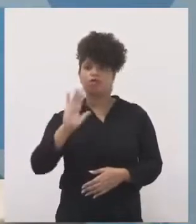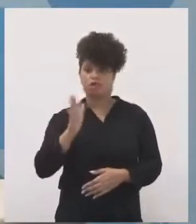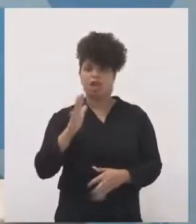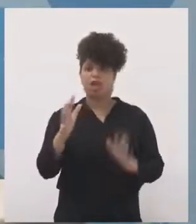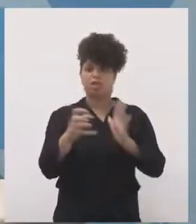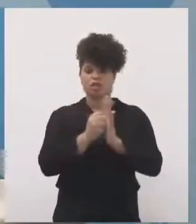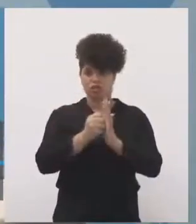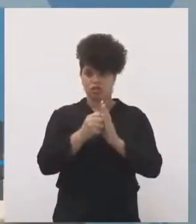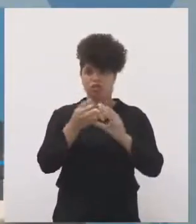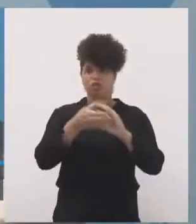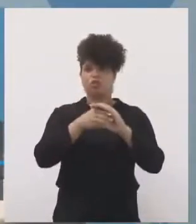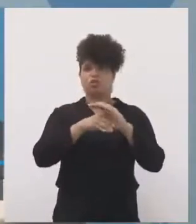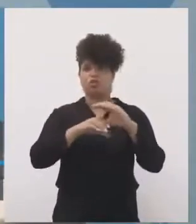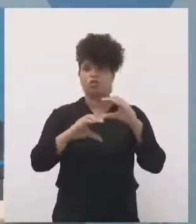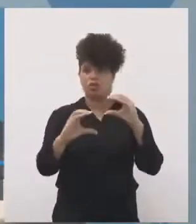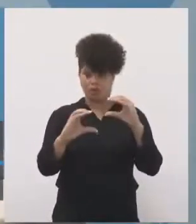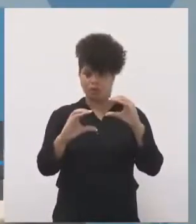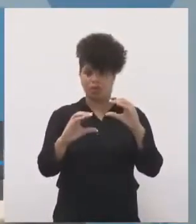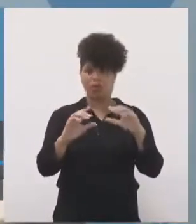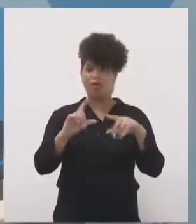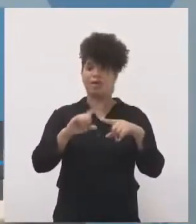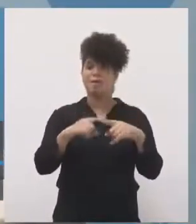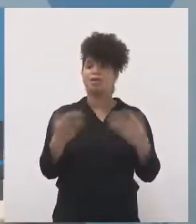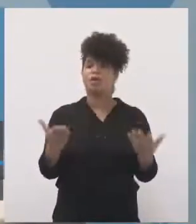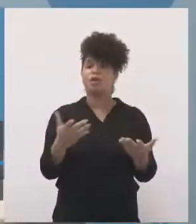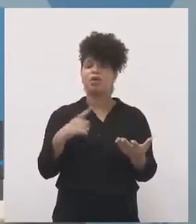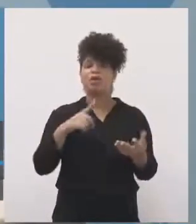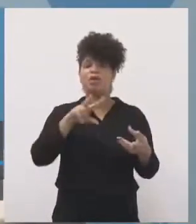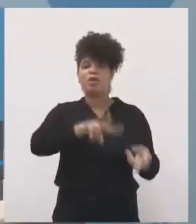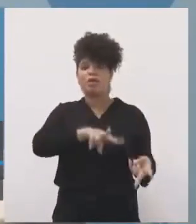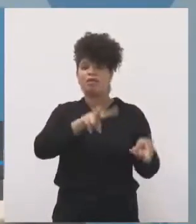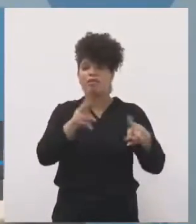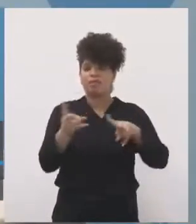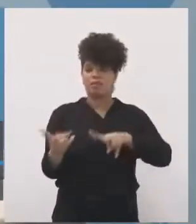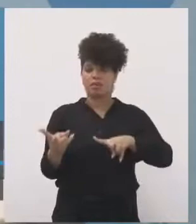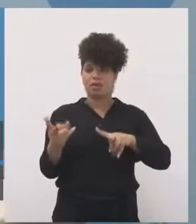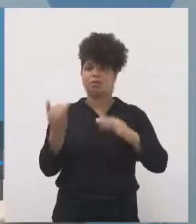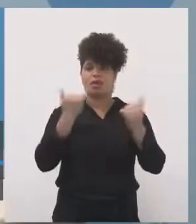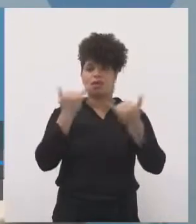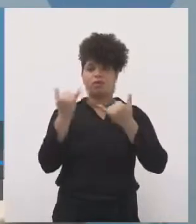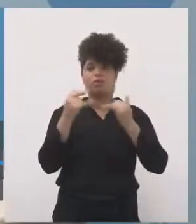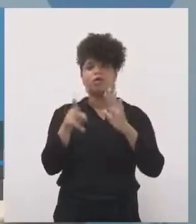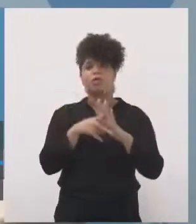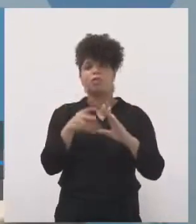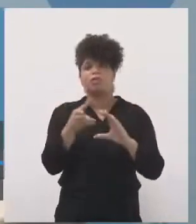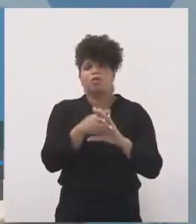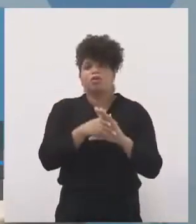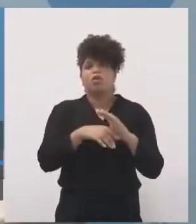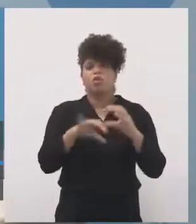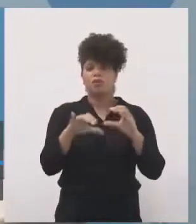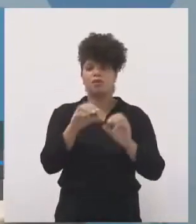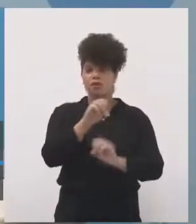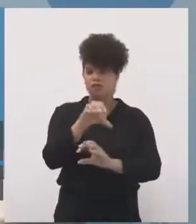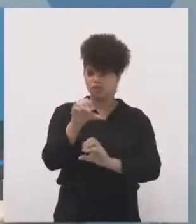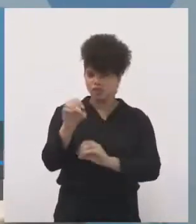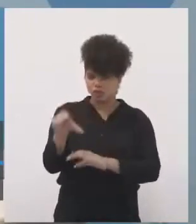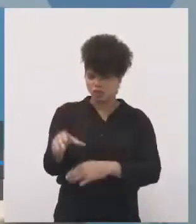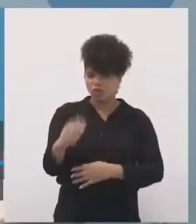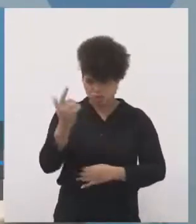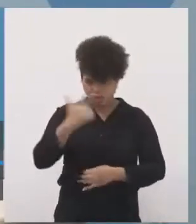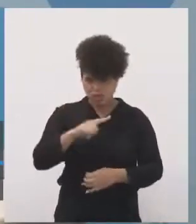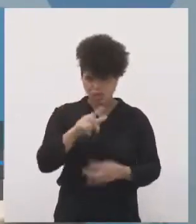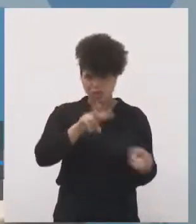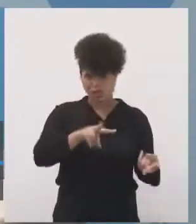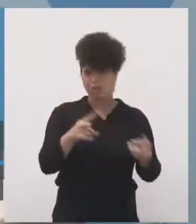registrada no Canva e aí eu quero migrar as informações para o Canva, para a educação. Eu